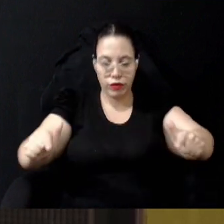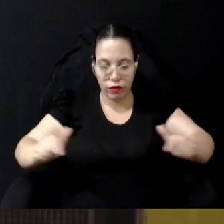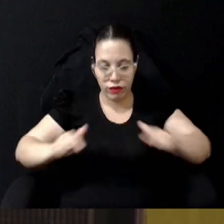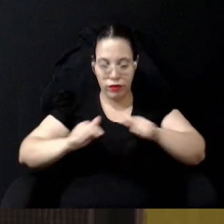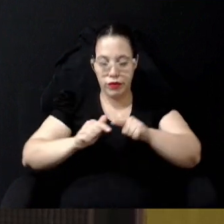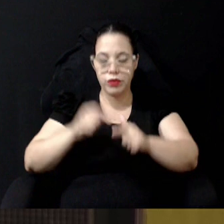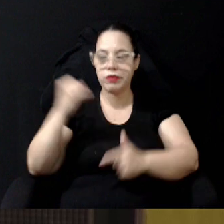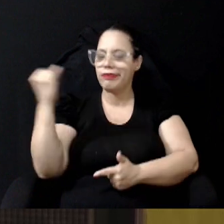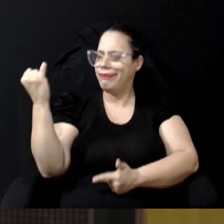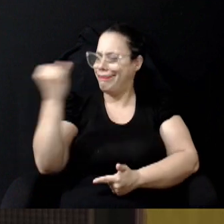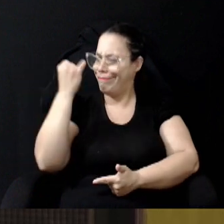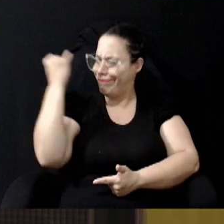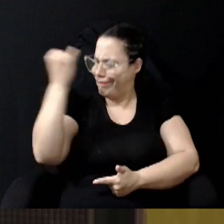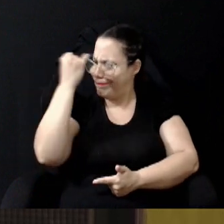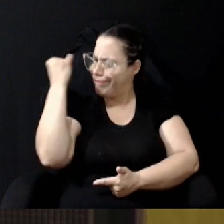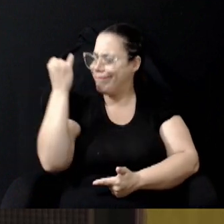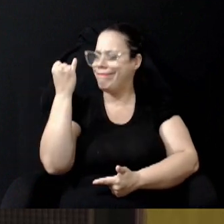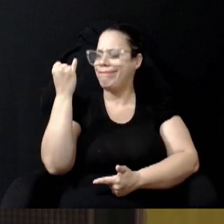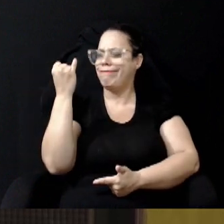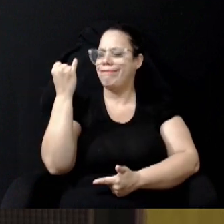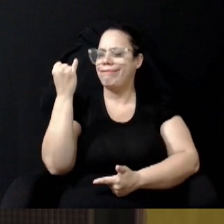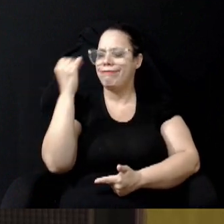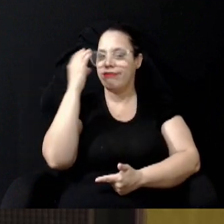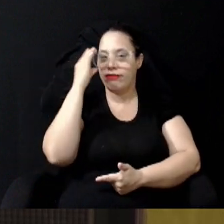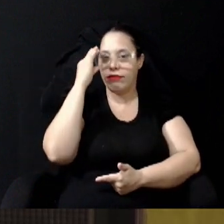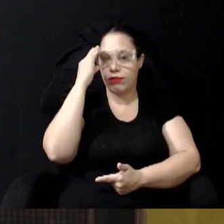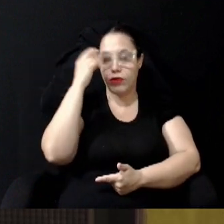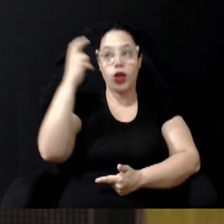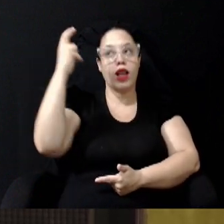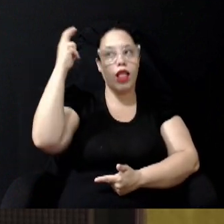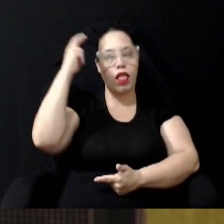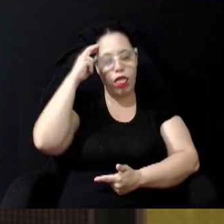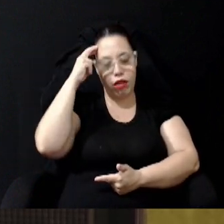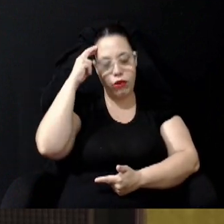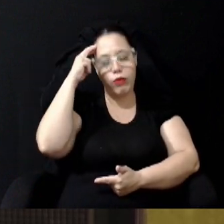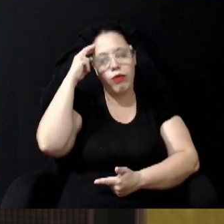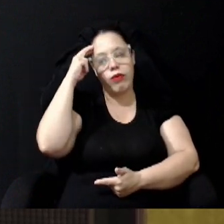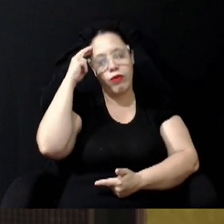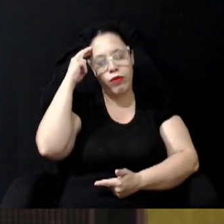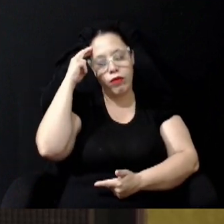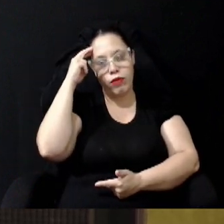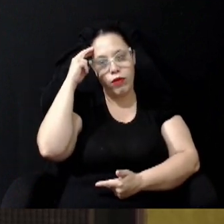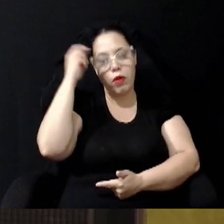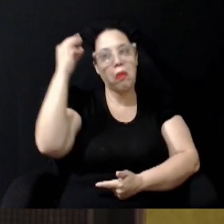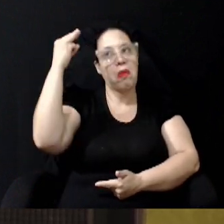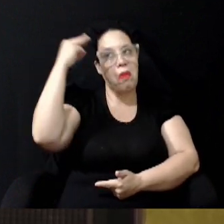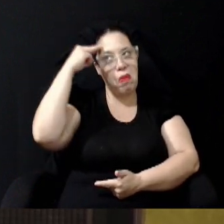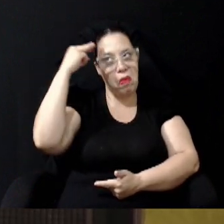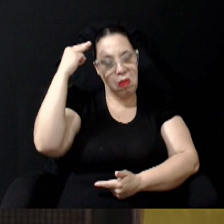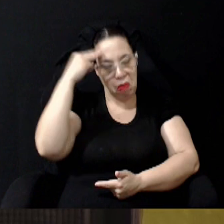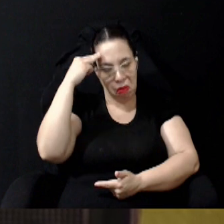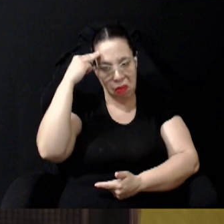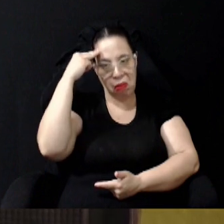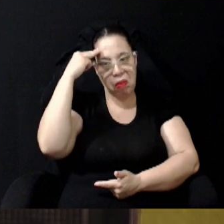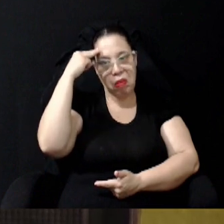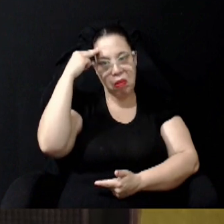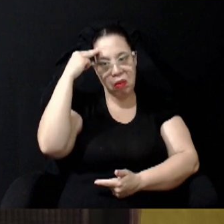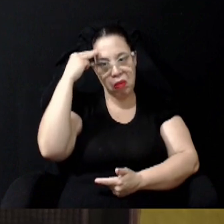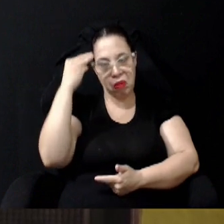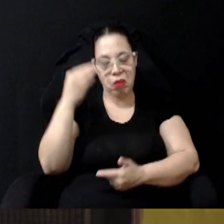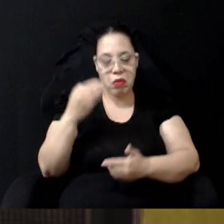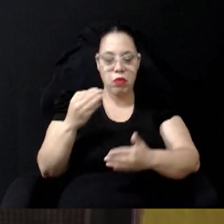importante da cultura, da memória, da produção